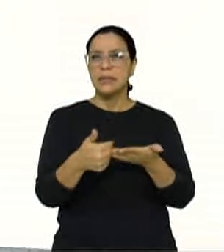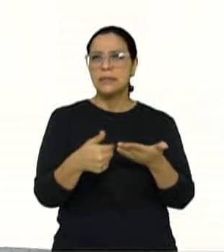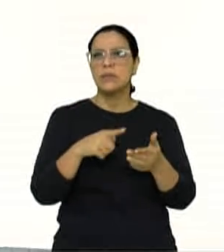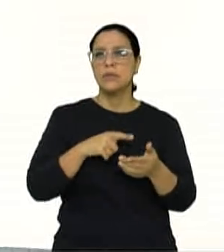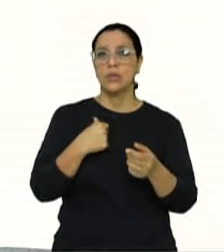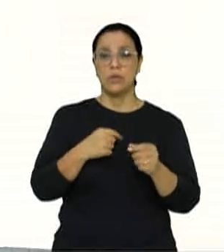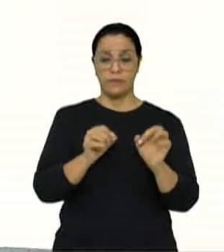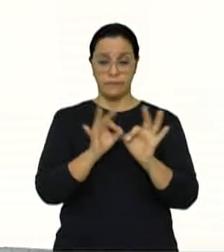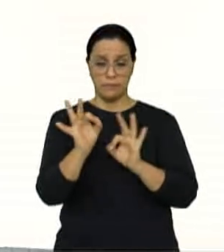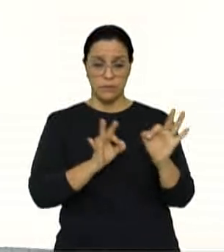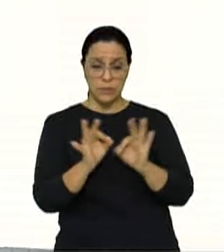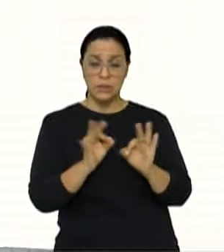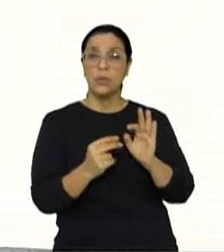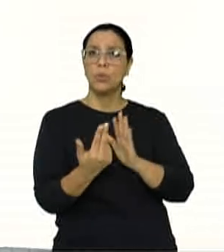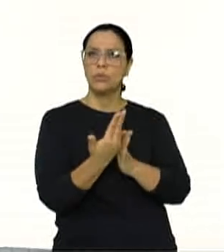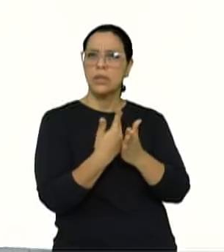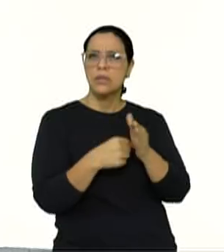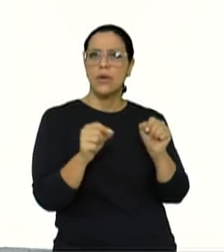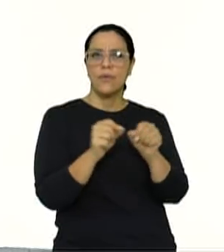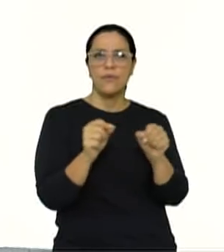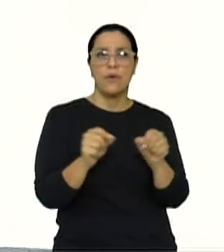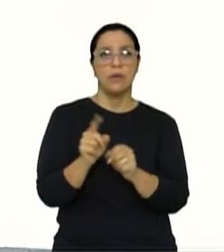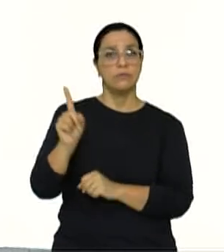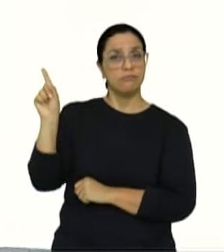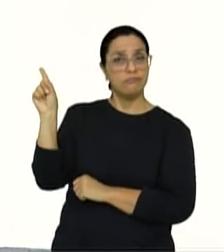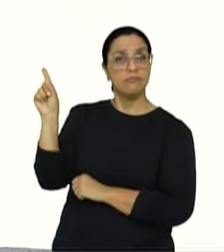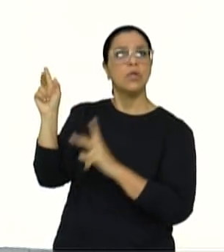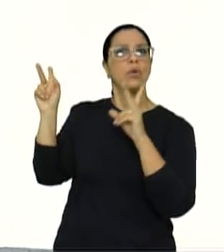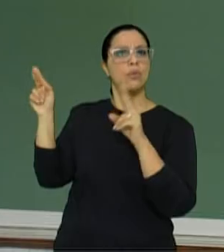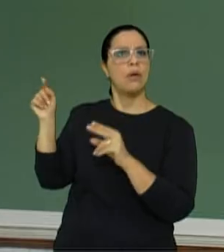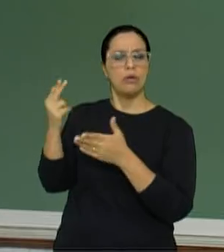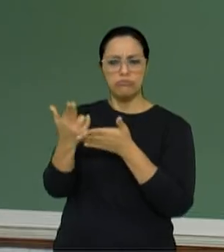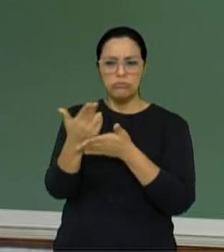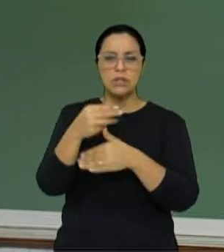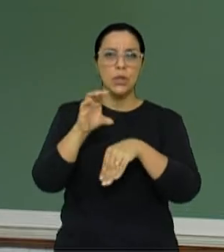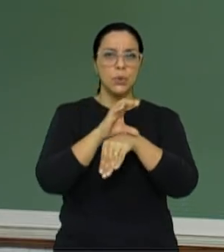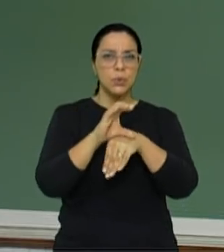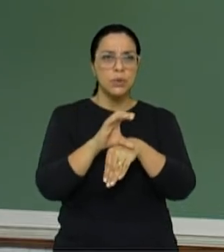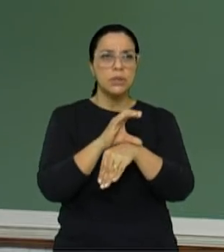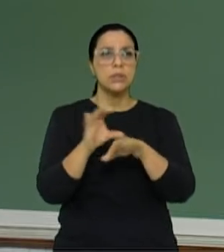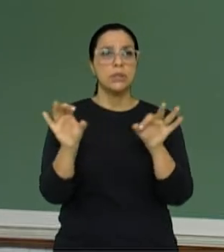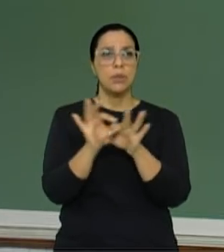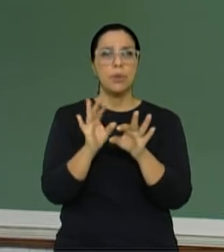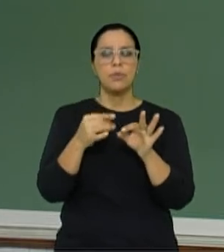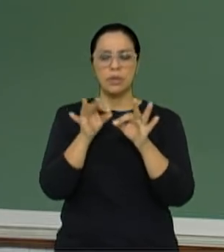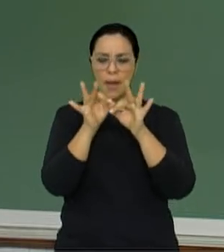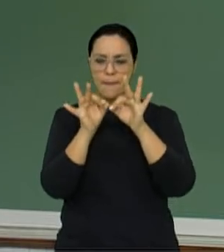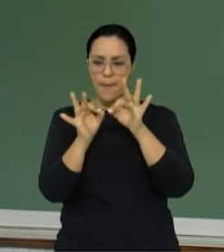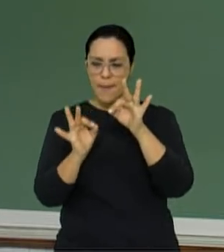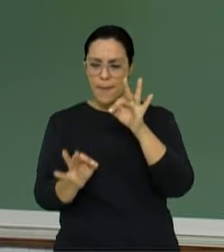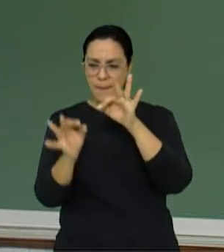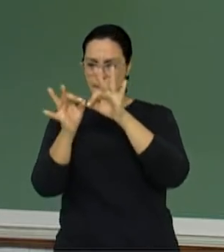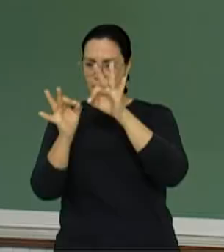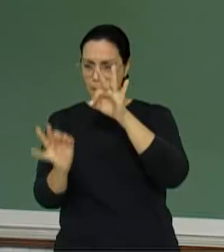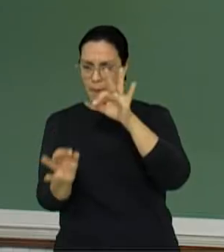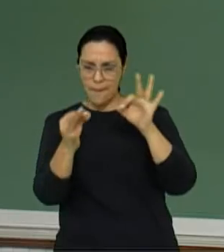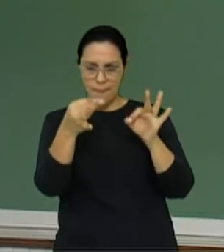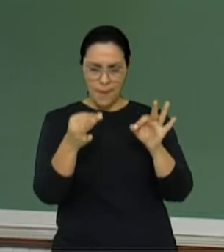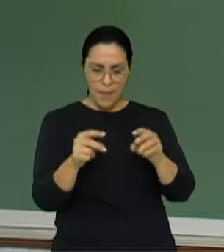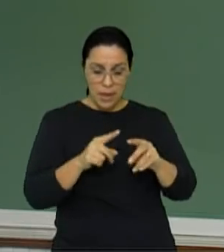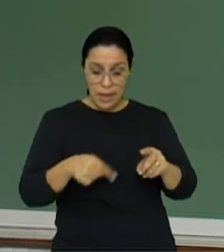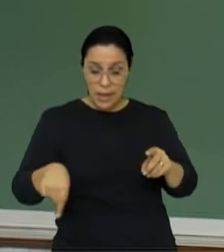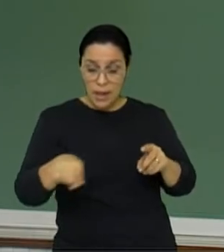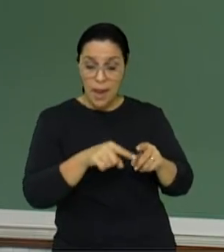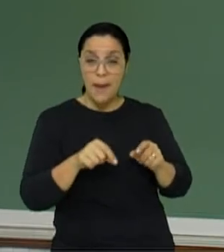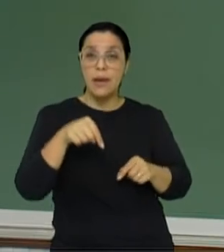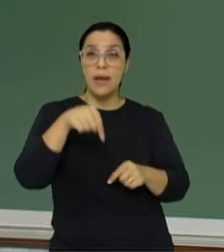você faz a projeção da figura, Vou voltar aqui um pouquinho. Você tem a figura aqui em cima, aí você tem a projeção dela lá embaixo. A figura